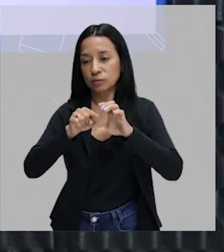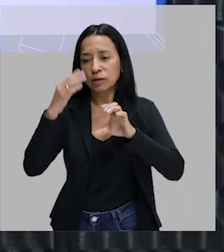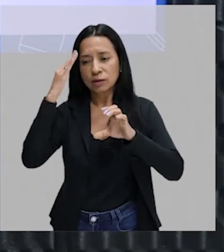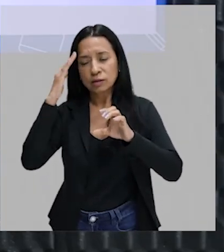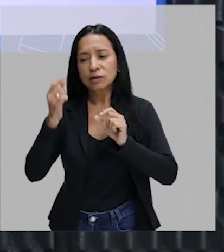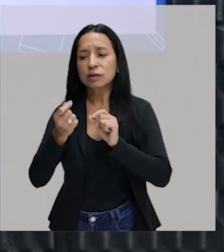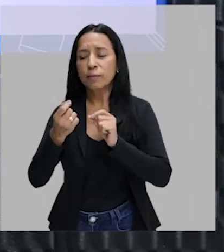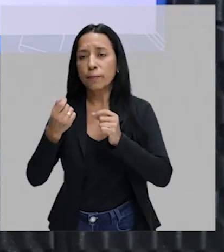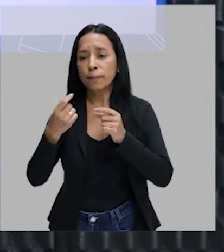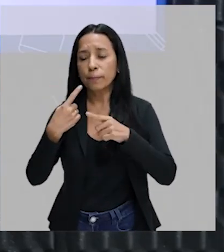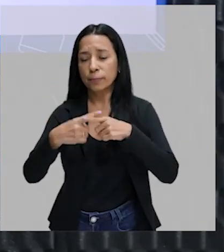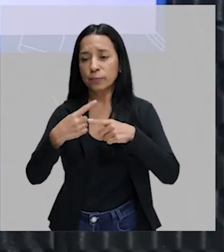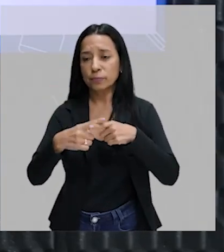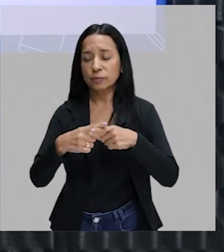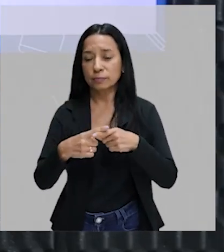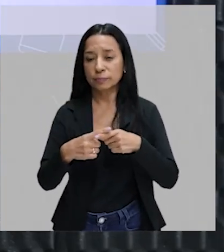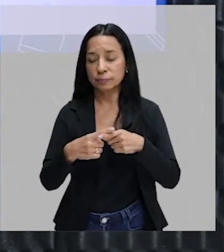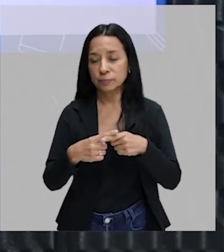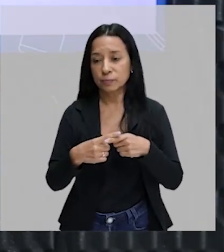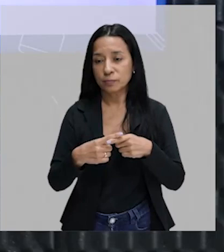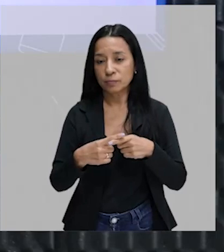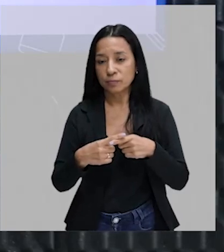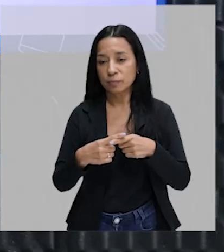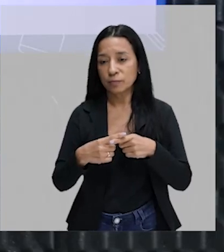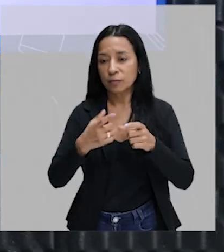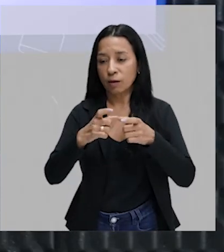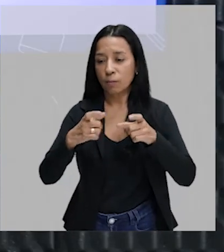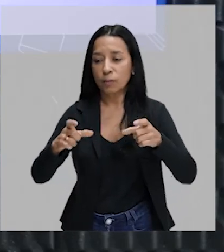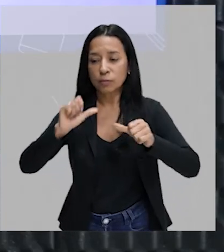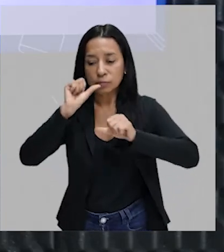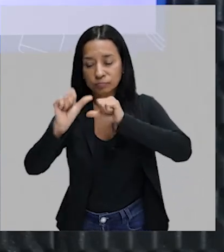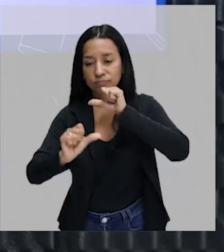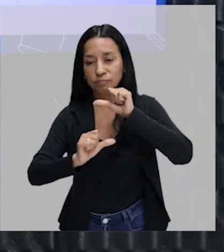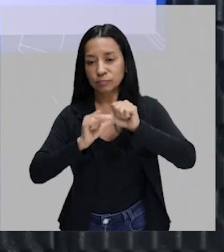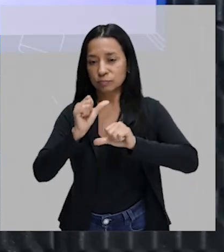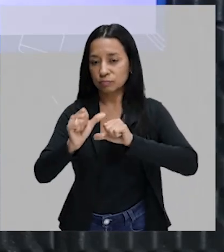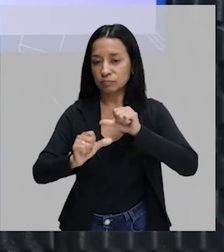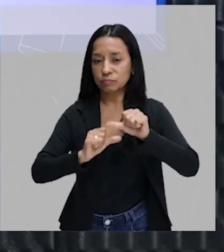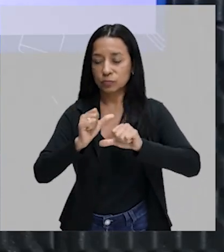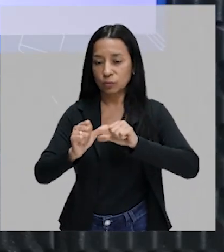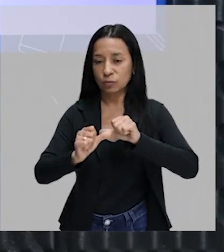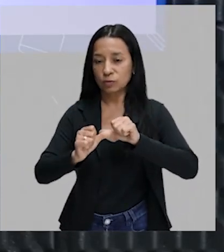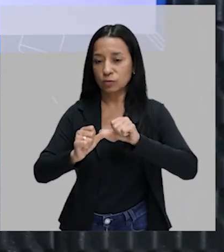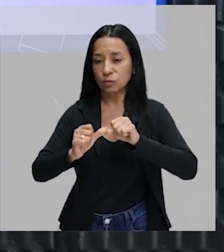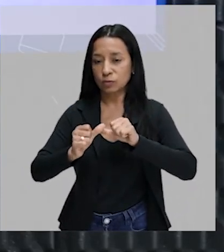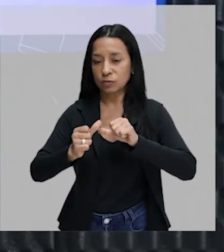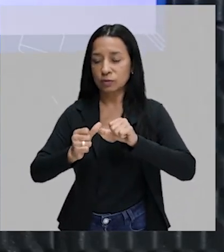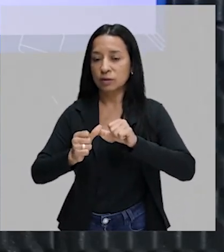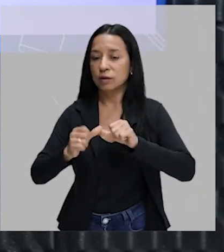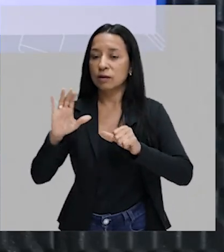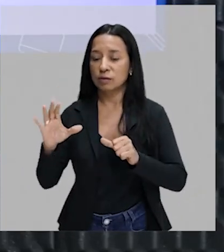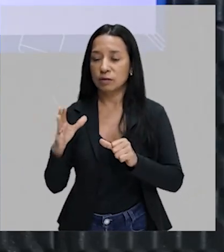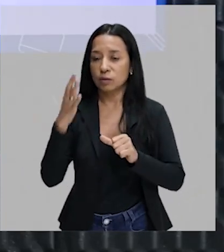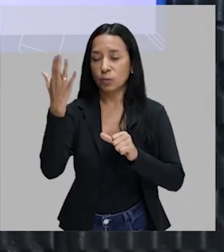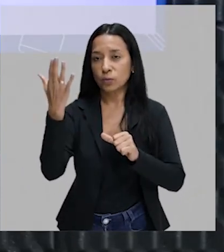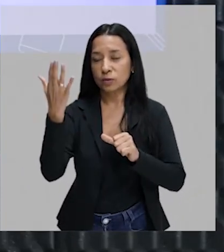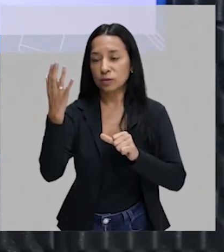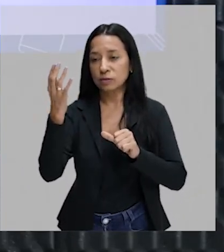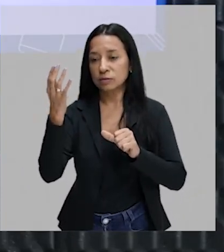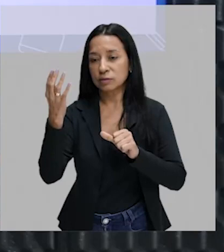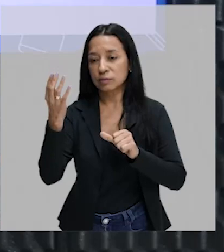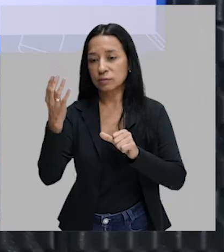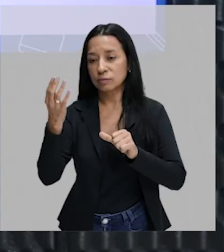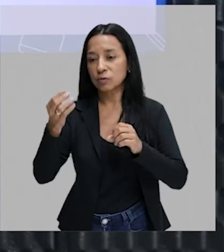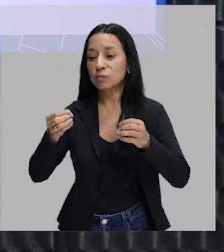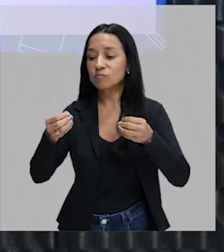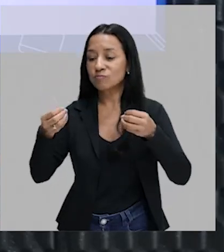por quê, né? A maioria das reações metabólicas, elas acontecem pela ação de